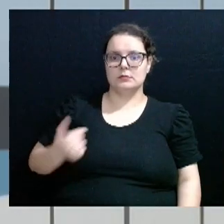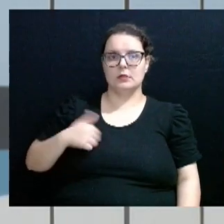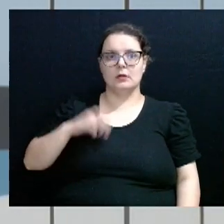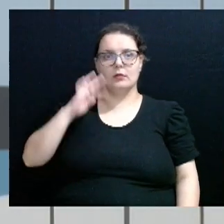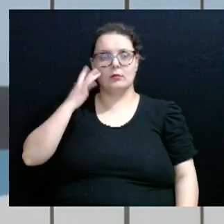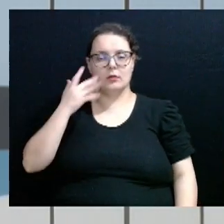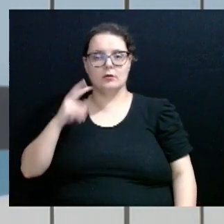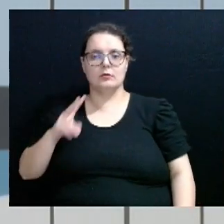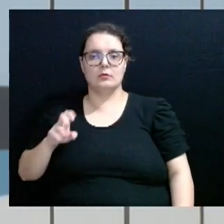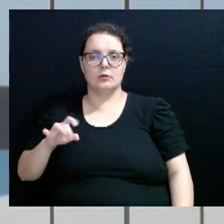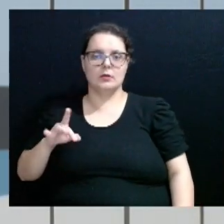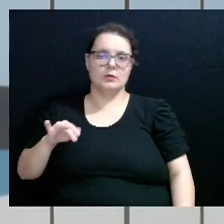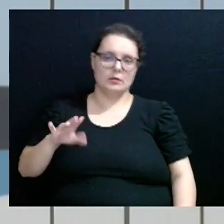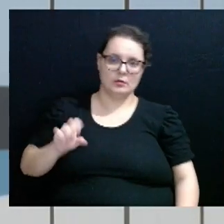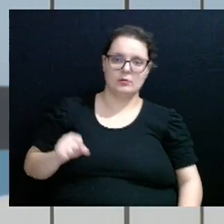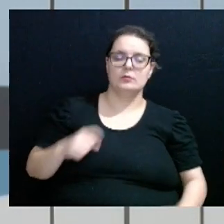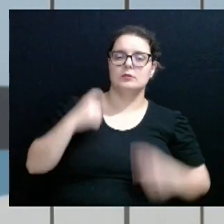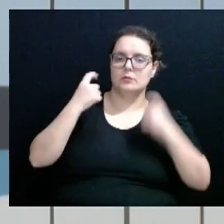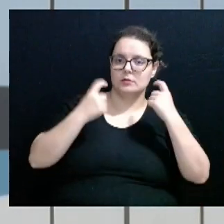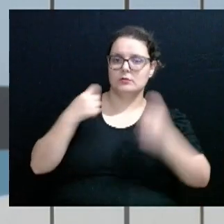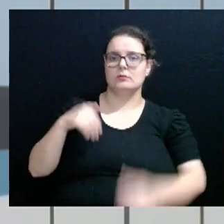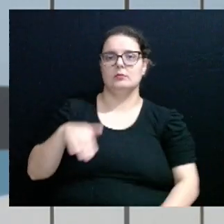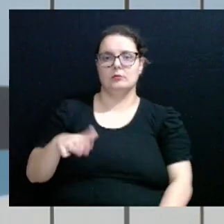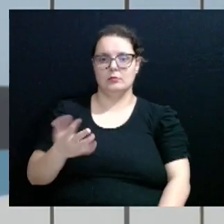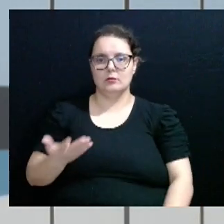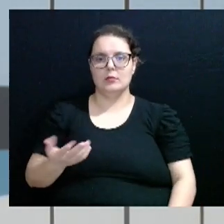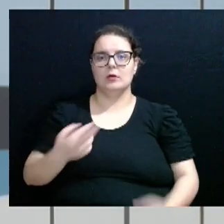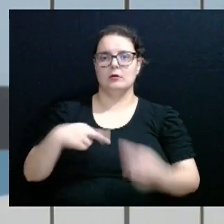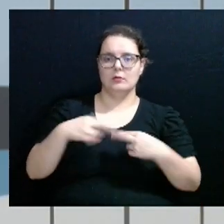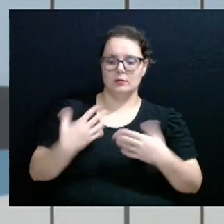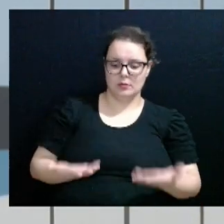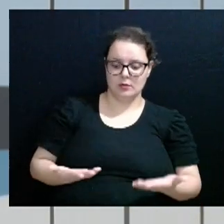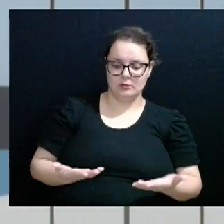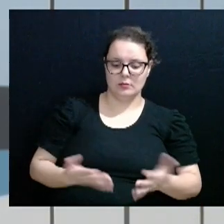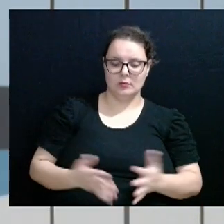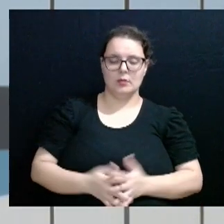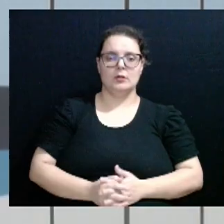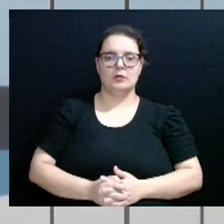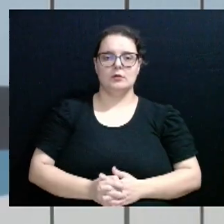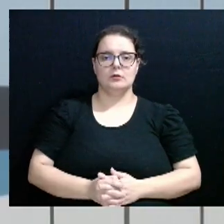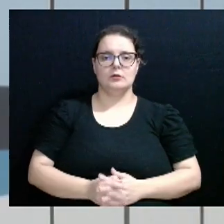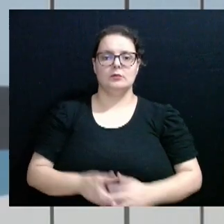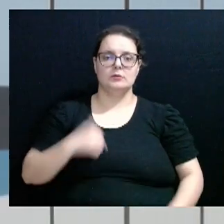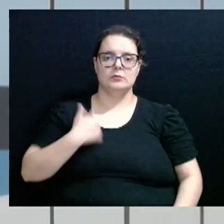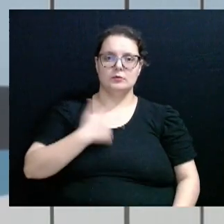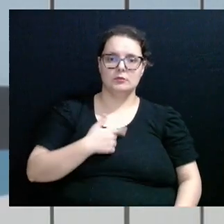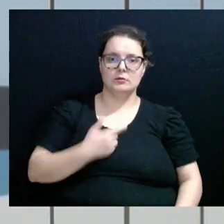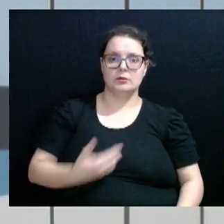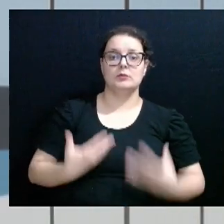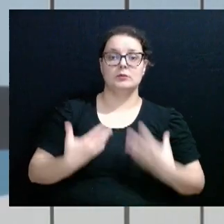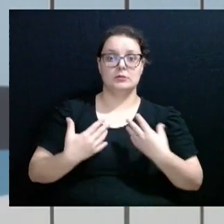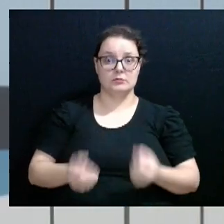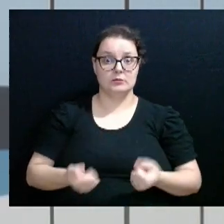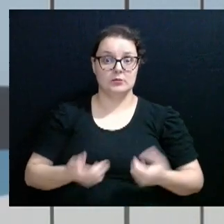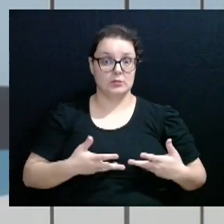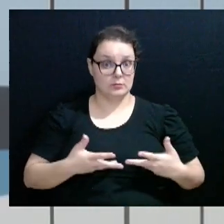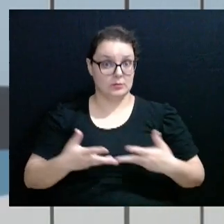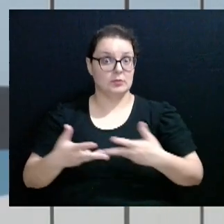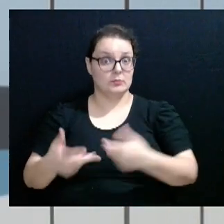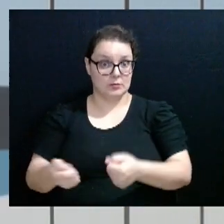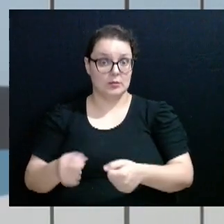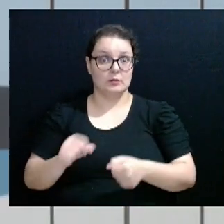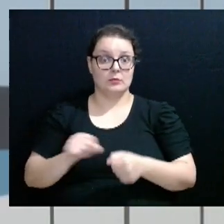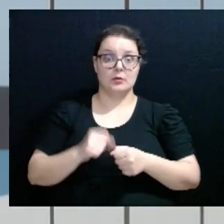se preocupado mais com isso, né? A gente mesmo vem recebendo convites para fazer algumas colaborações